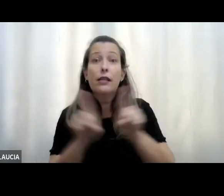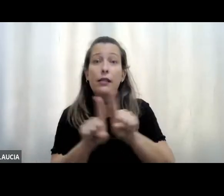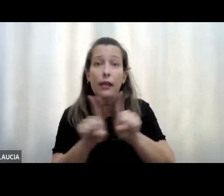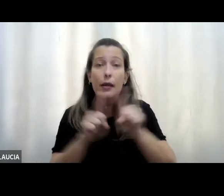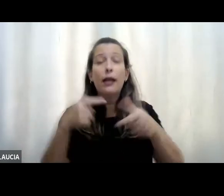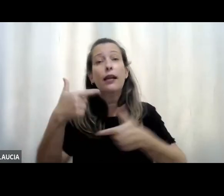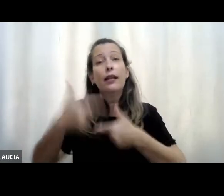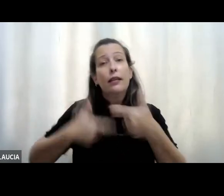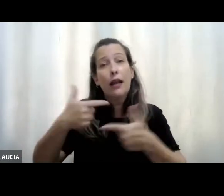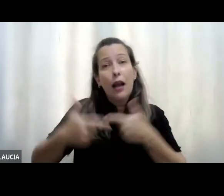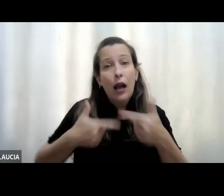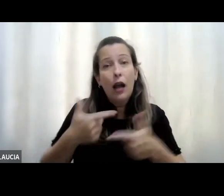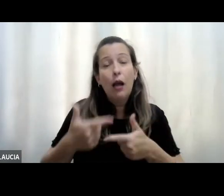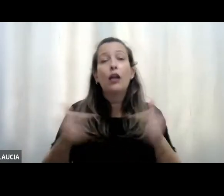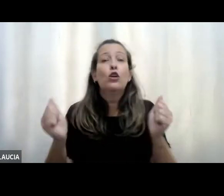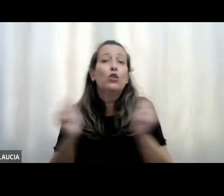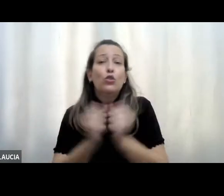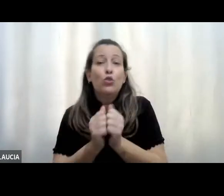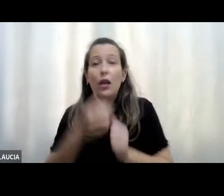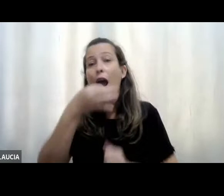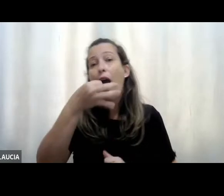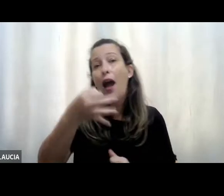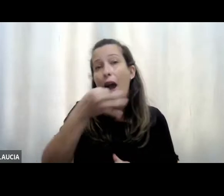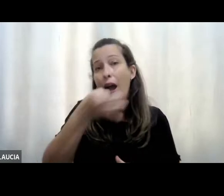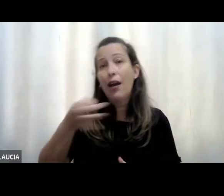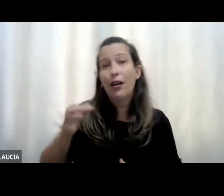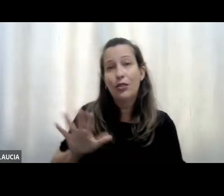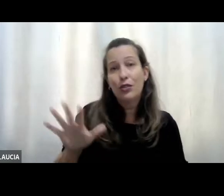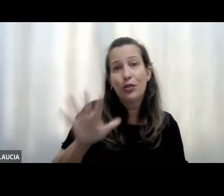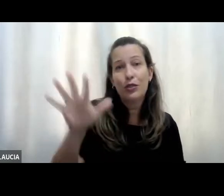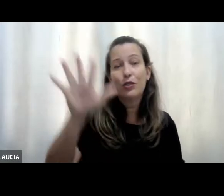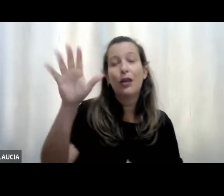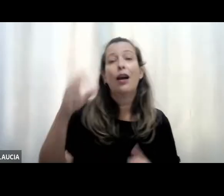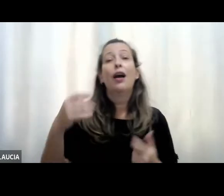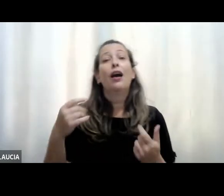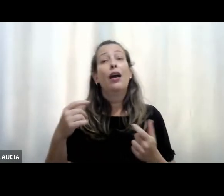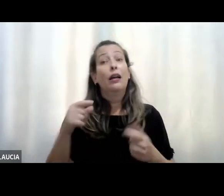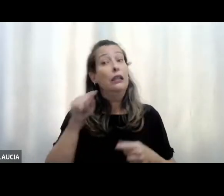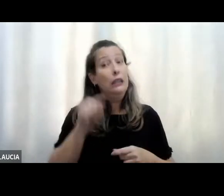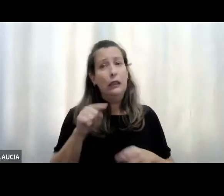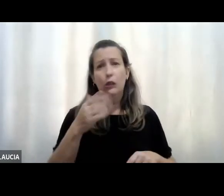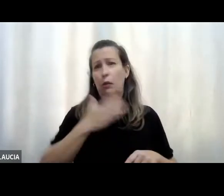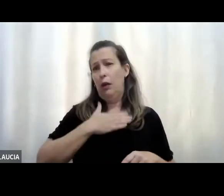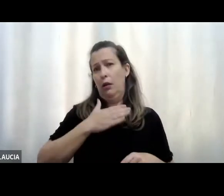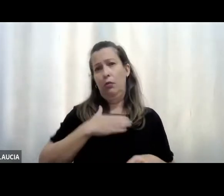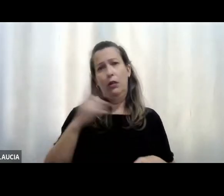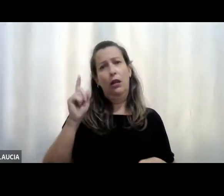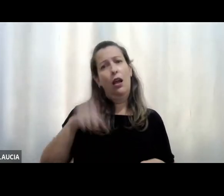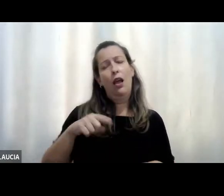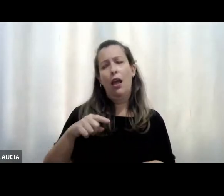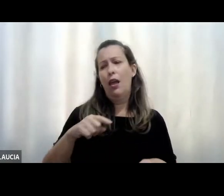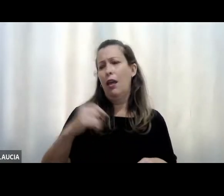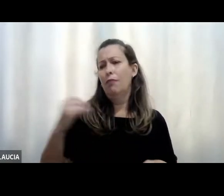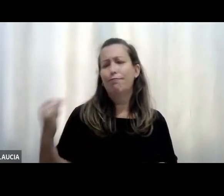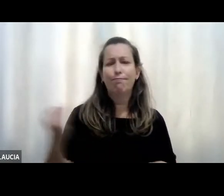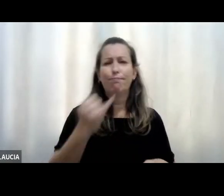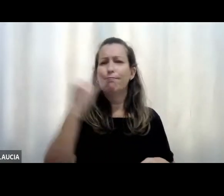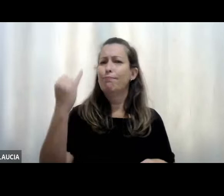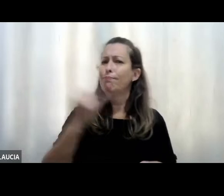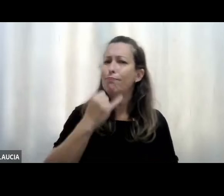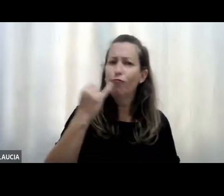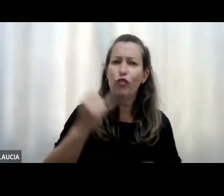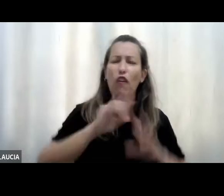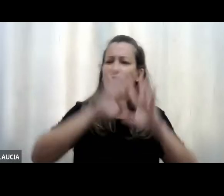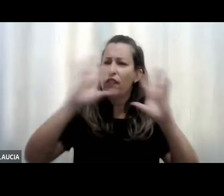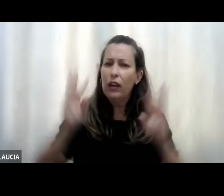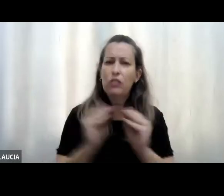trabalhar com as rádios comunitárias, para mim seria assim, um fechamento disso tudo, né? Dessa estratégia